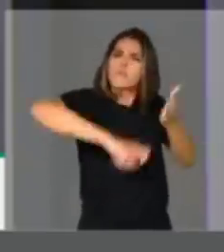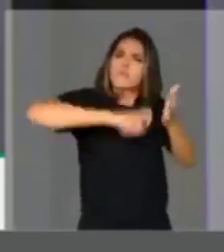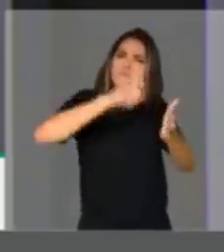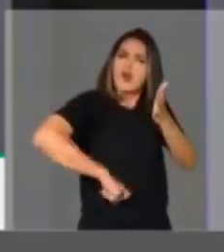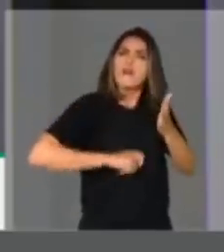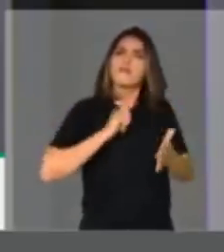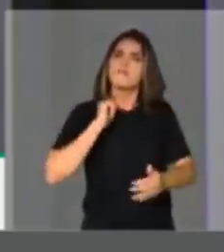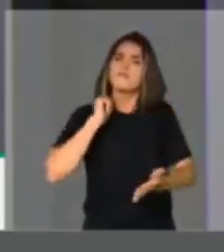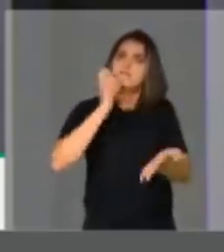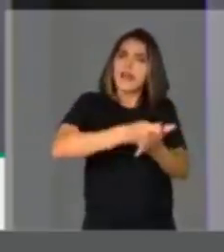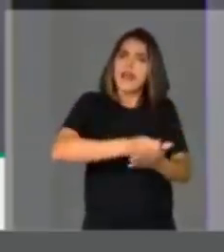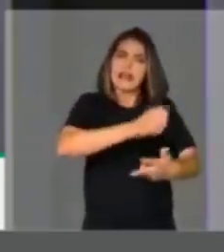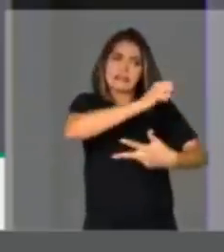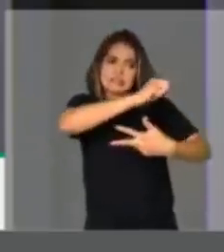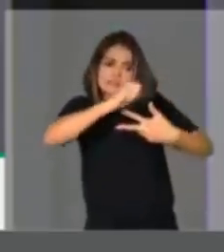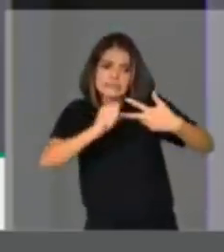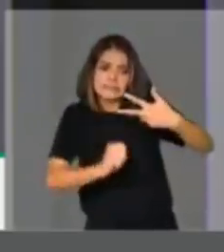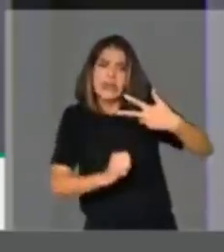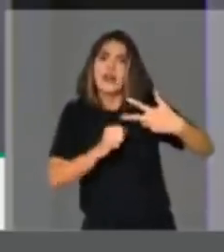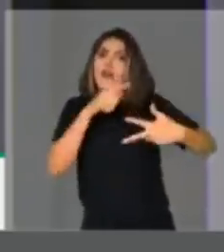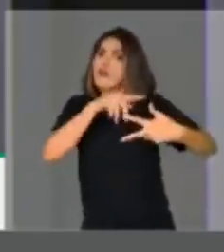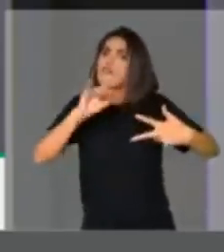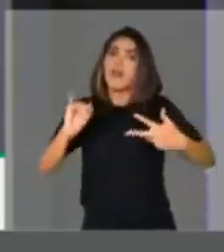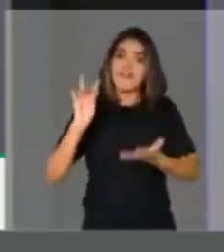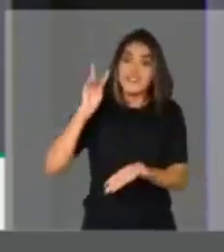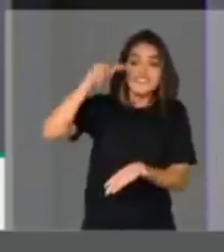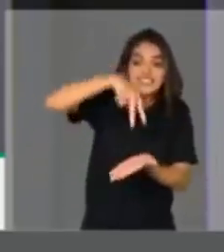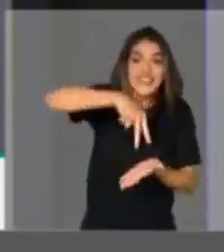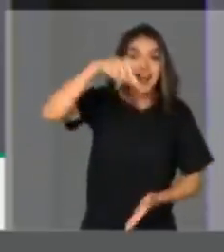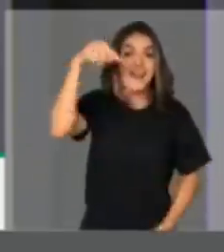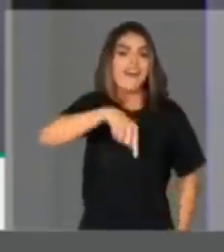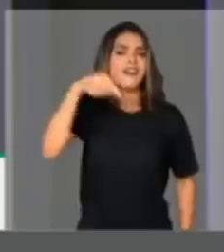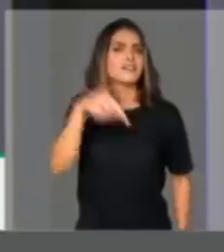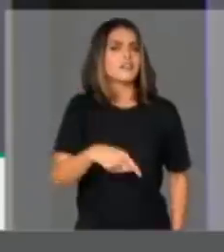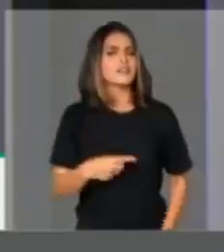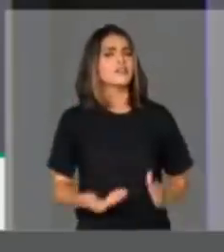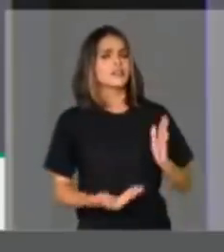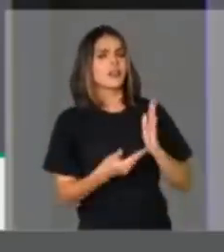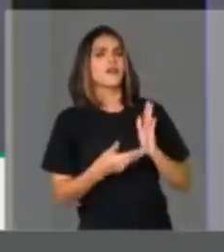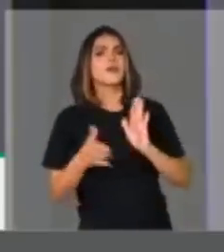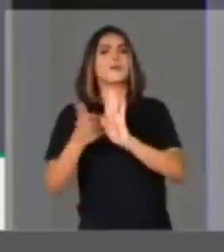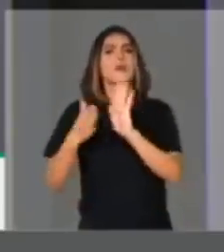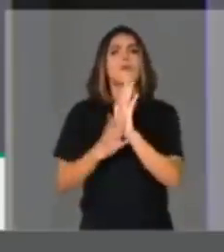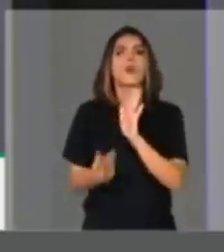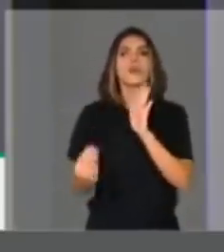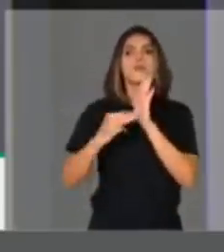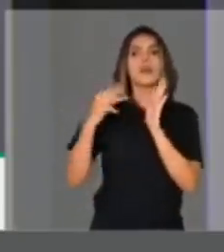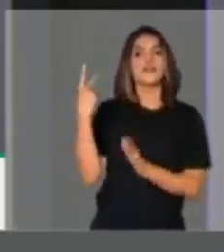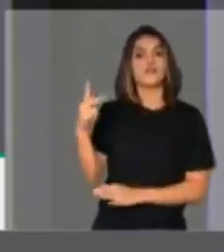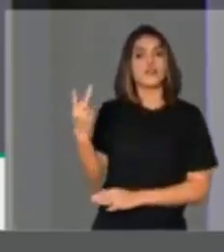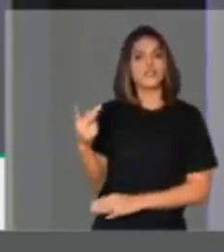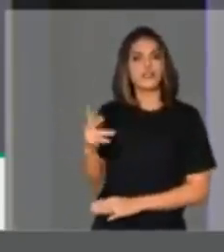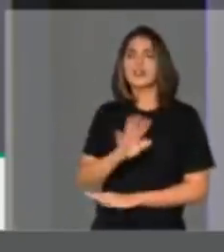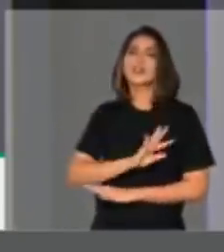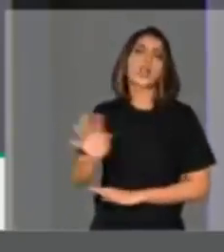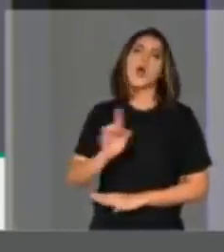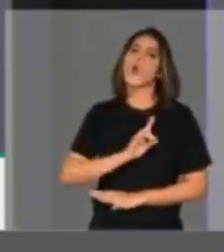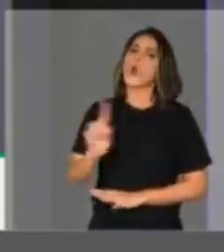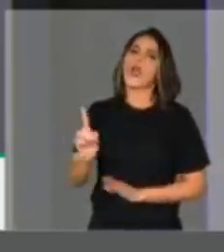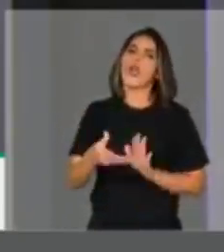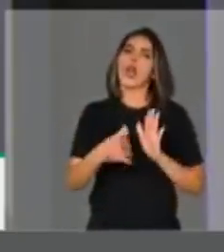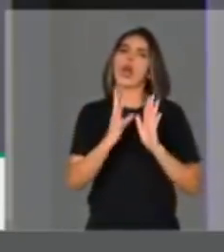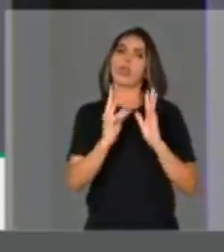que sustentam os três poderes, vão vir até aqui na Câmara dos Deputados para propor a emenda de vocês, não para desfigurar a